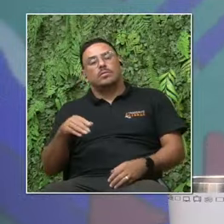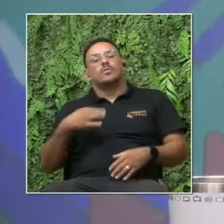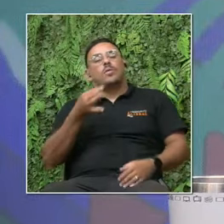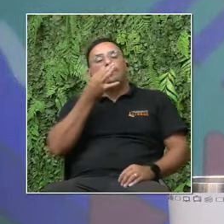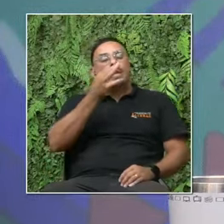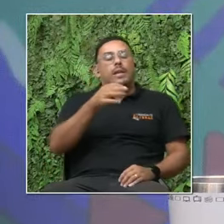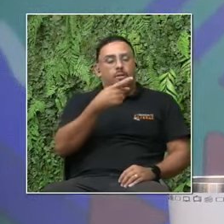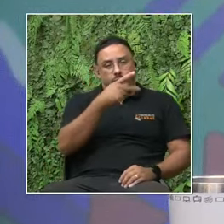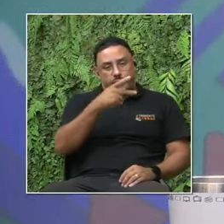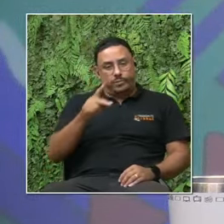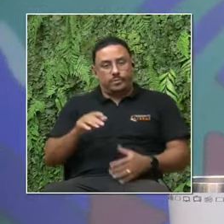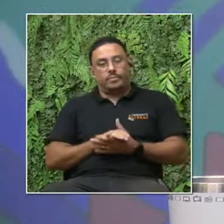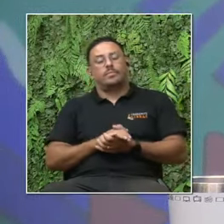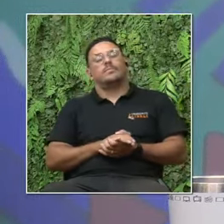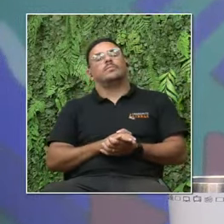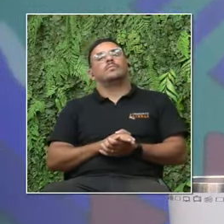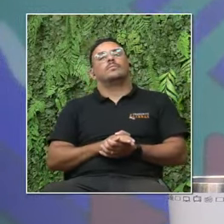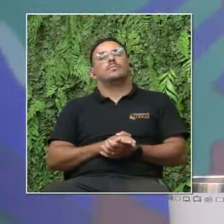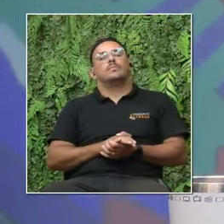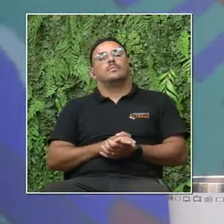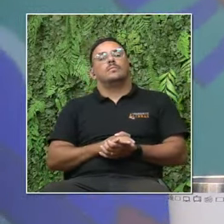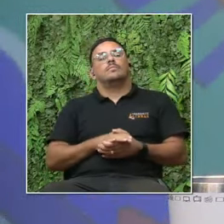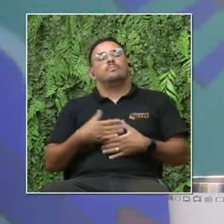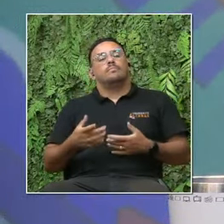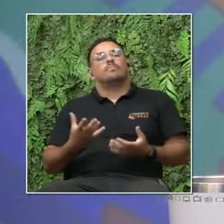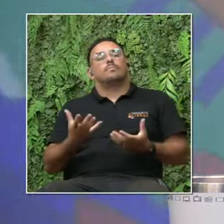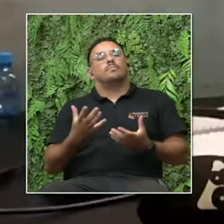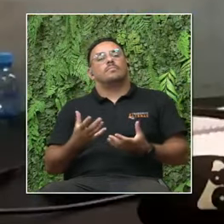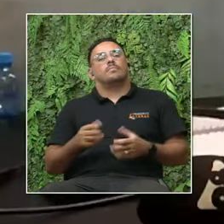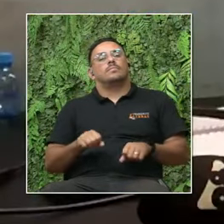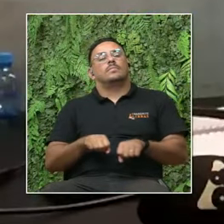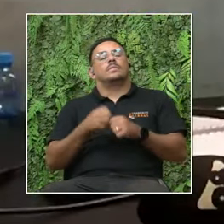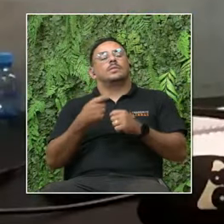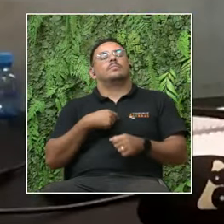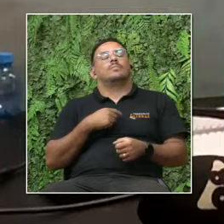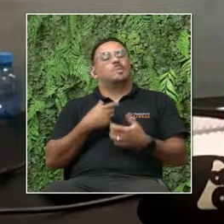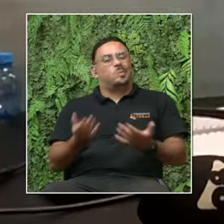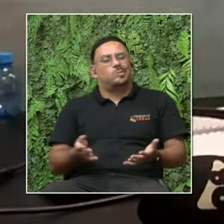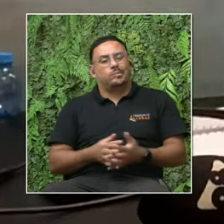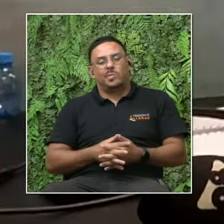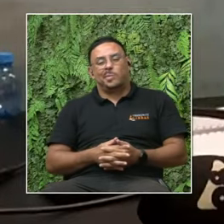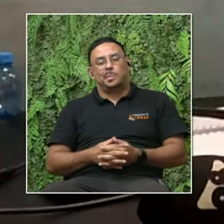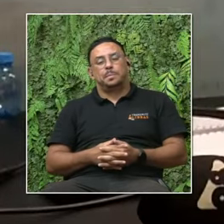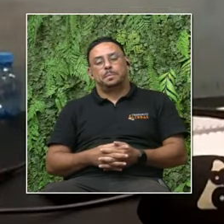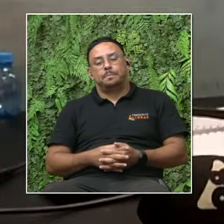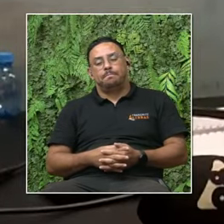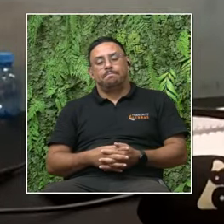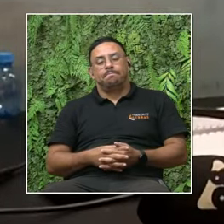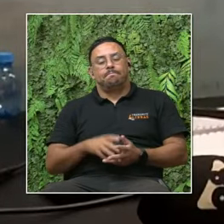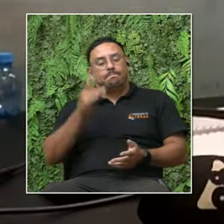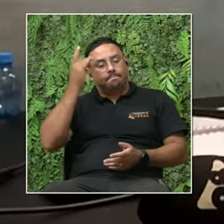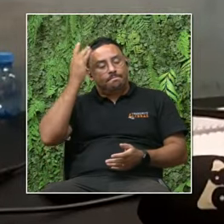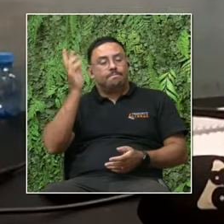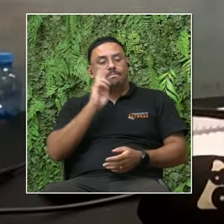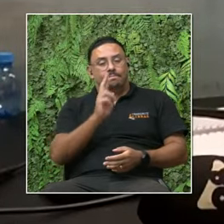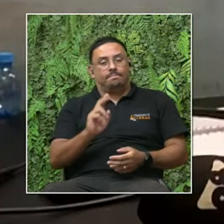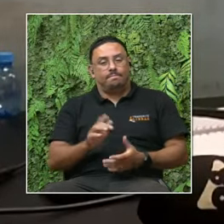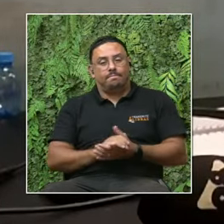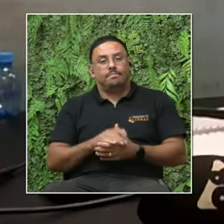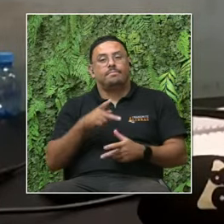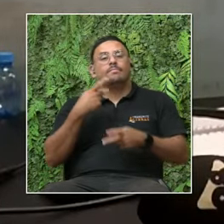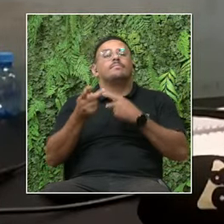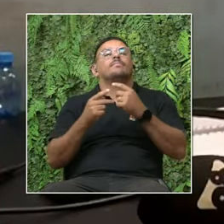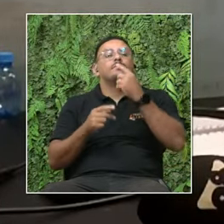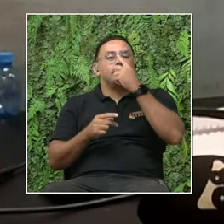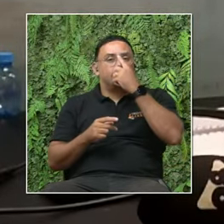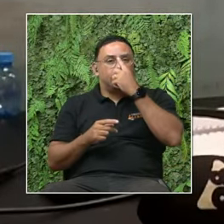opinião de vocês Ah mas aí você quebrou as pnas do Companheiro aqui né não se você